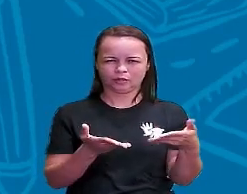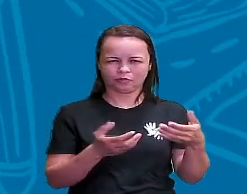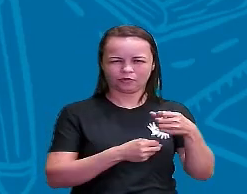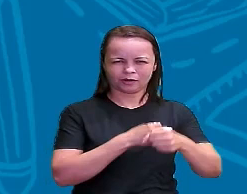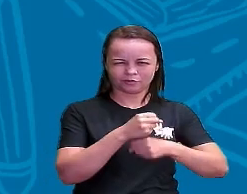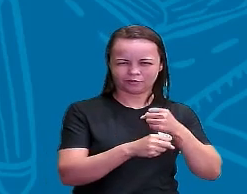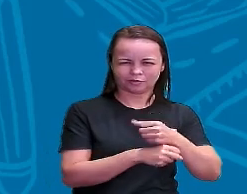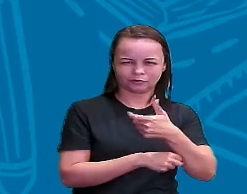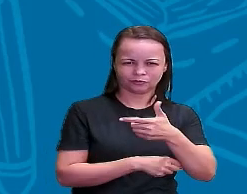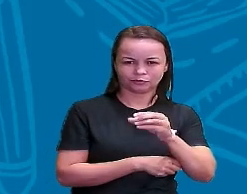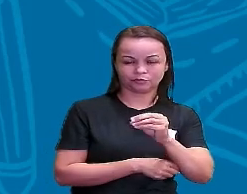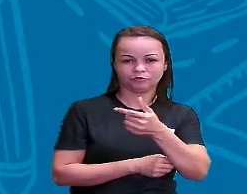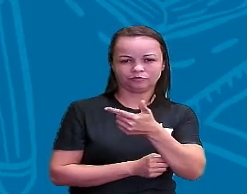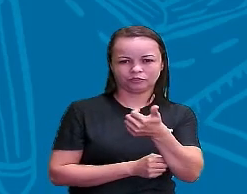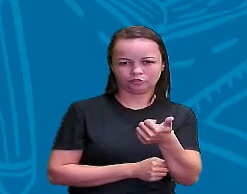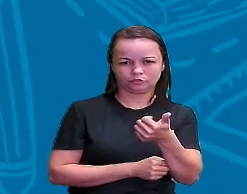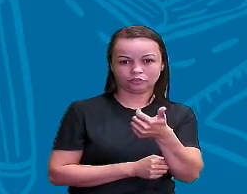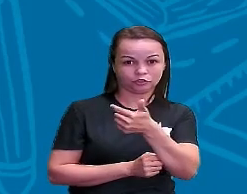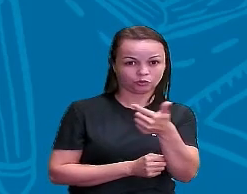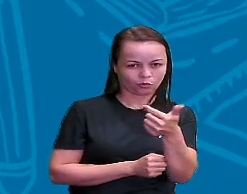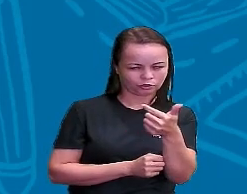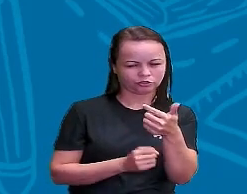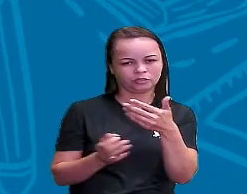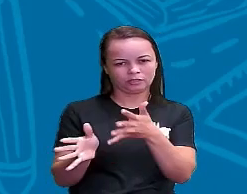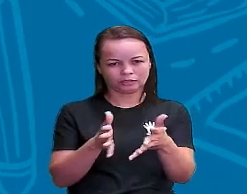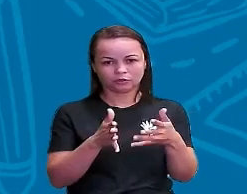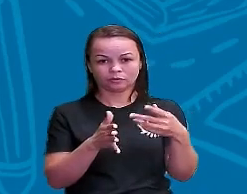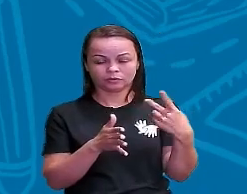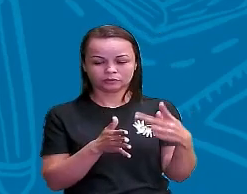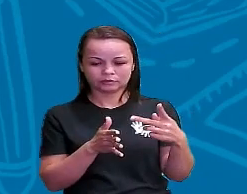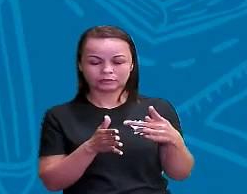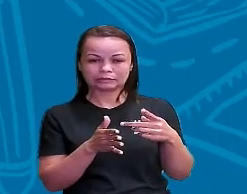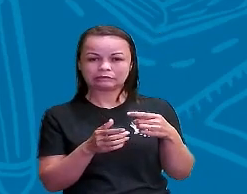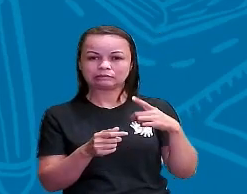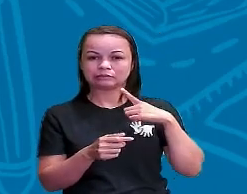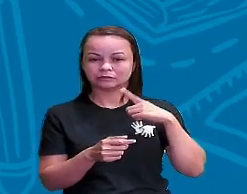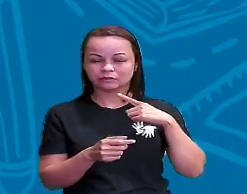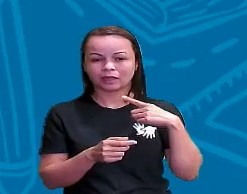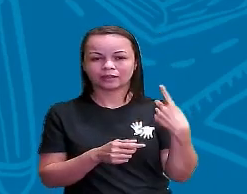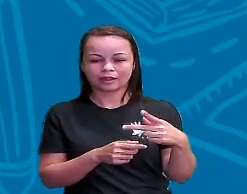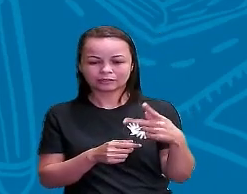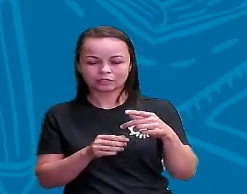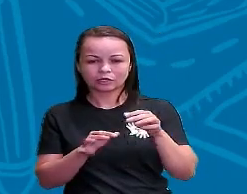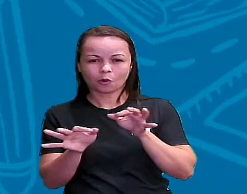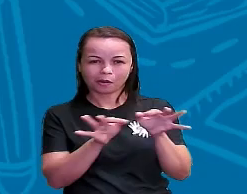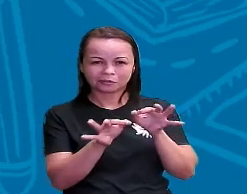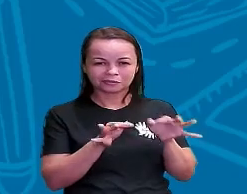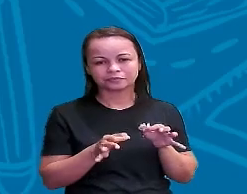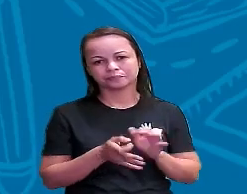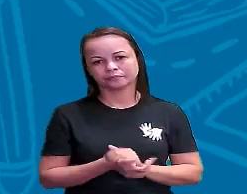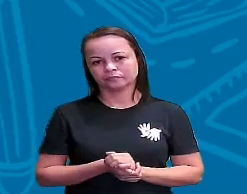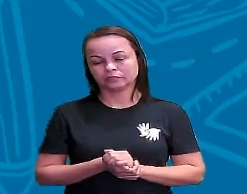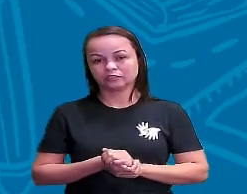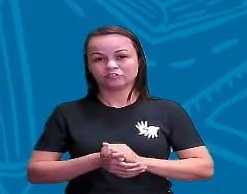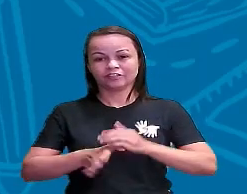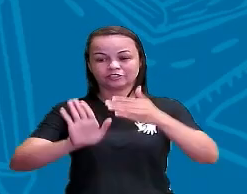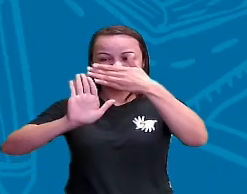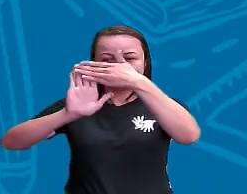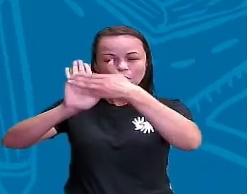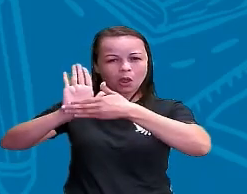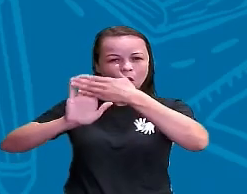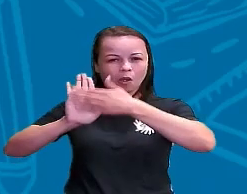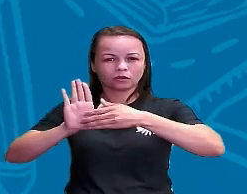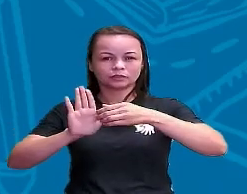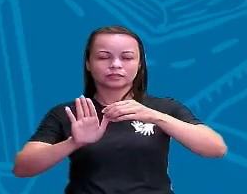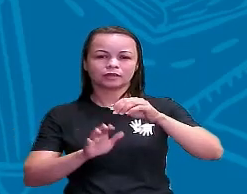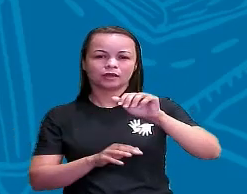2021, para vocês terem uma ideia quantos anos tem essas habitações. As suas fachadas de azulejo eram trazidas de